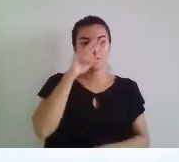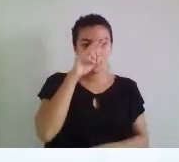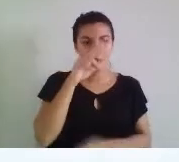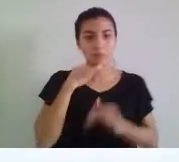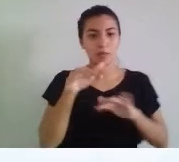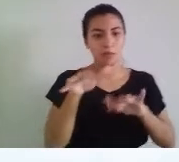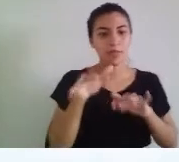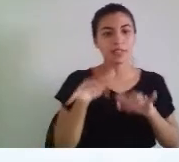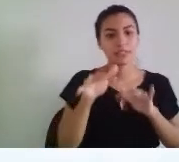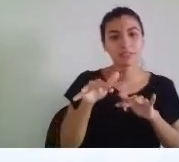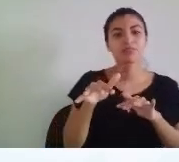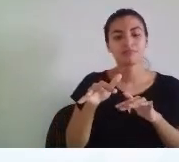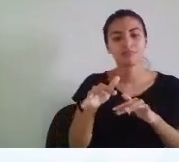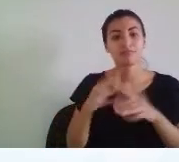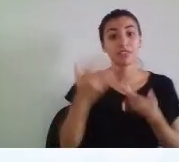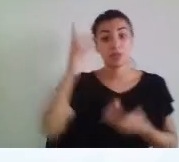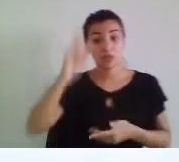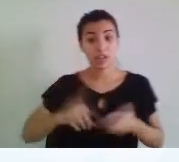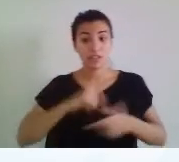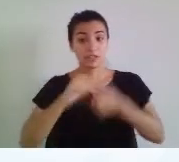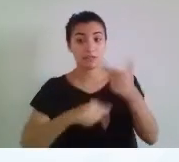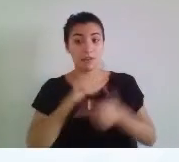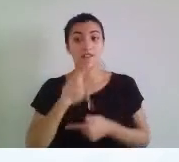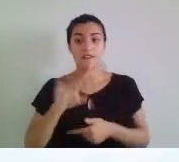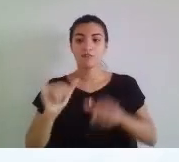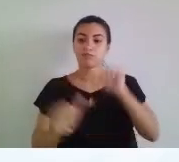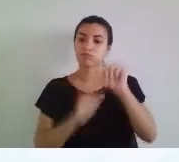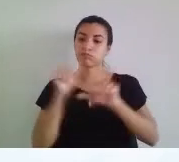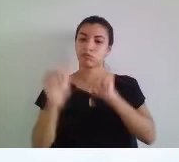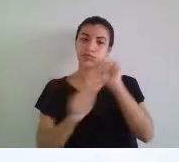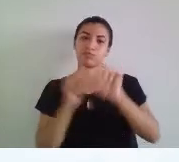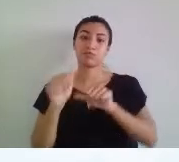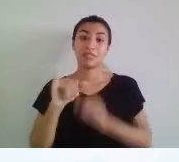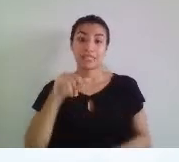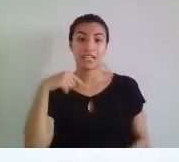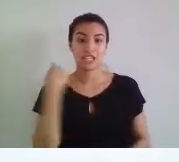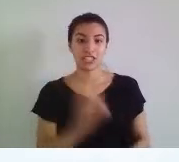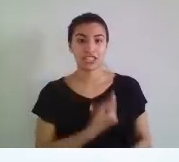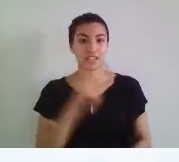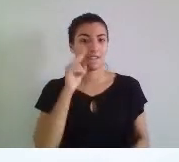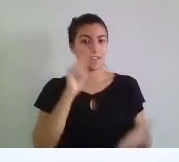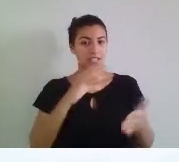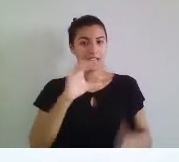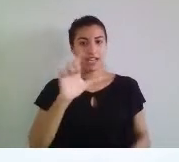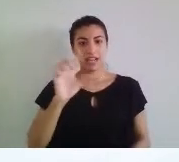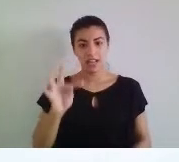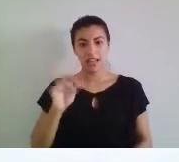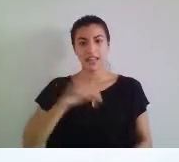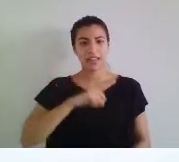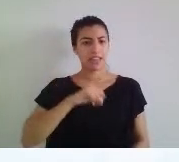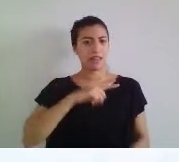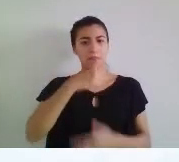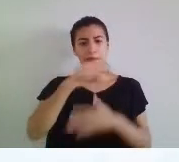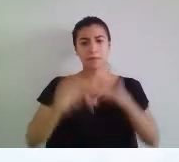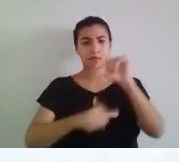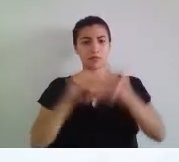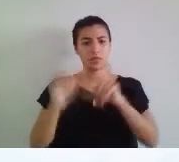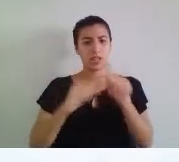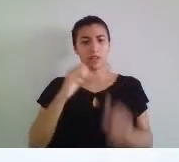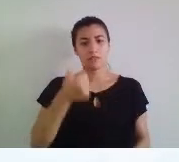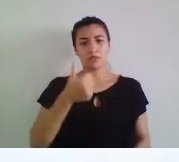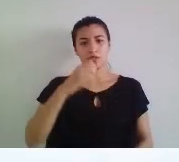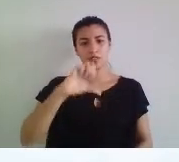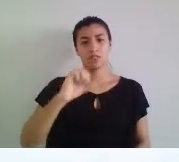mobilização e assim o direito do trabalho vai se transformando. Então, se a gente abre a CLT, a gente vai ver que ela tem sido muito alterada desde 1940.